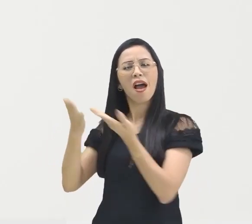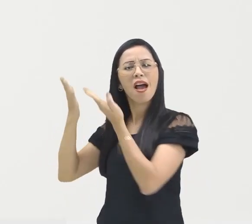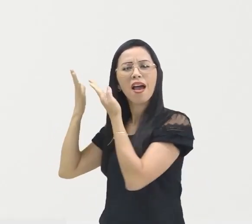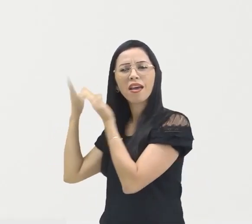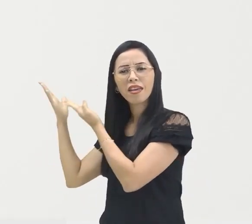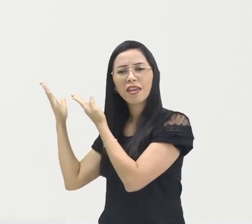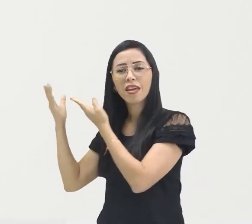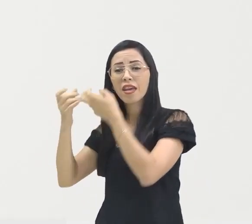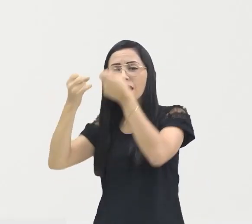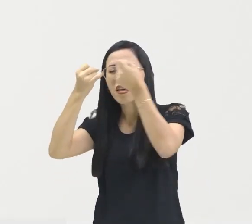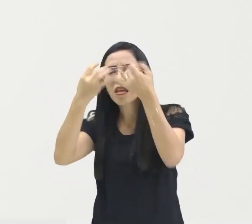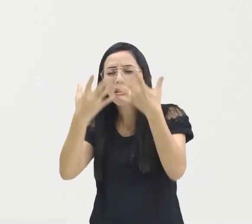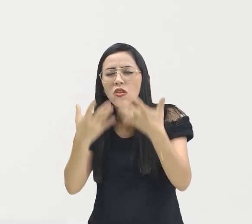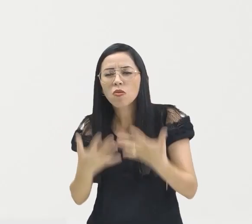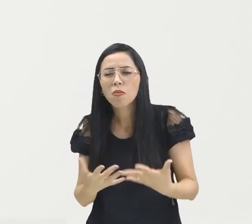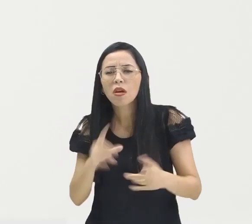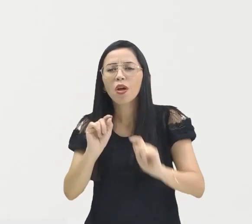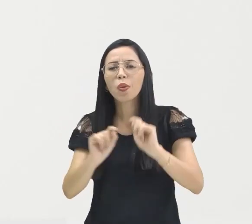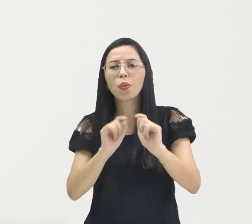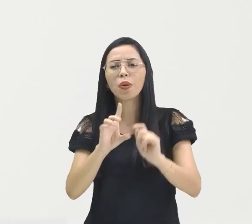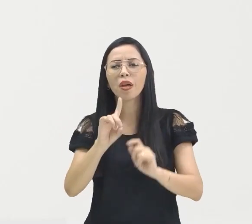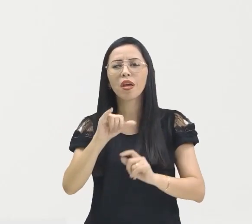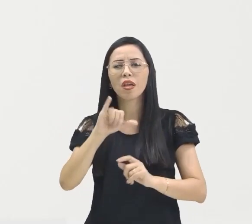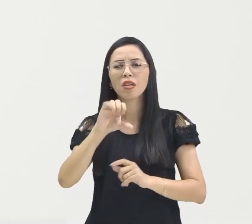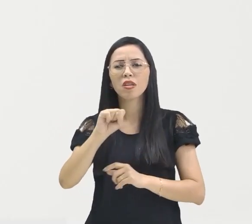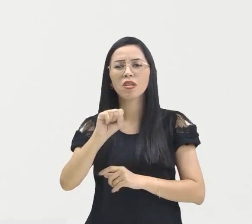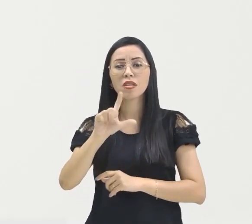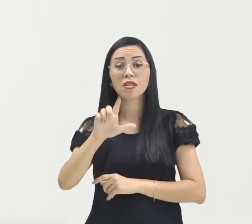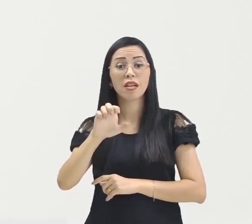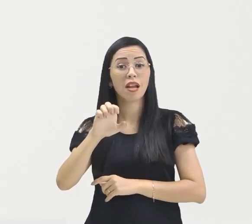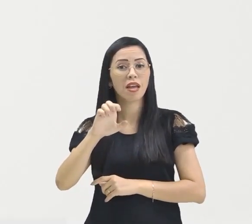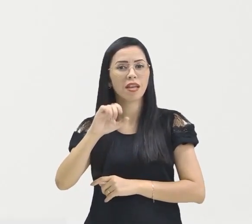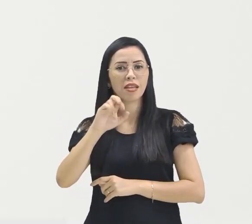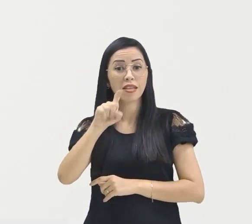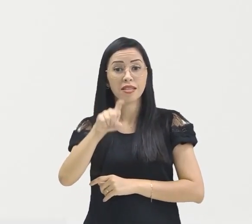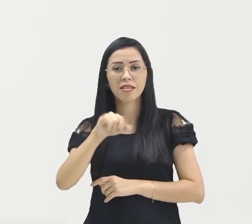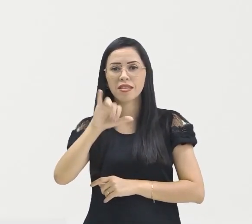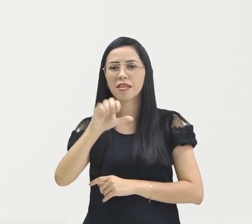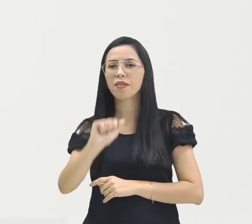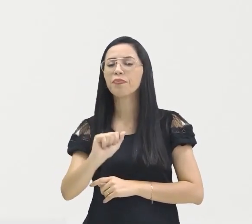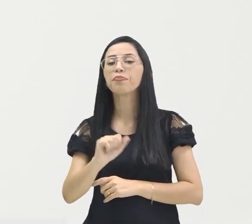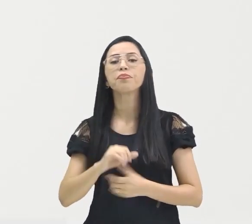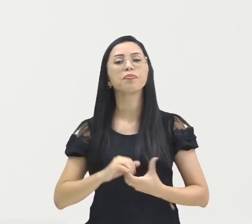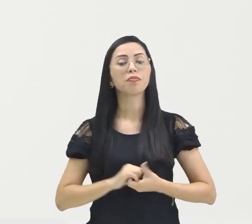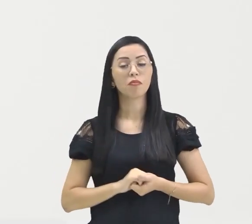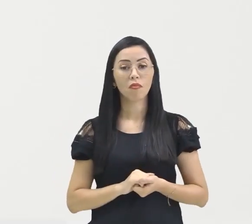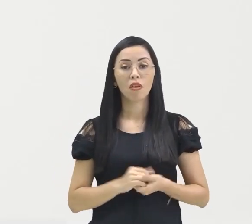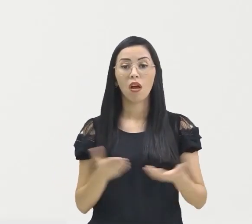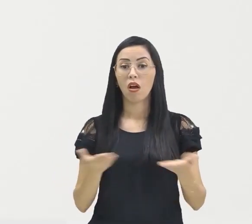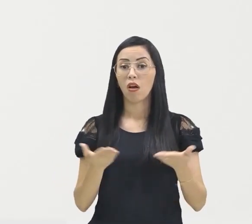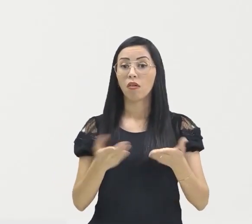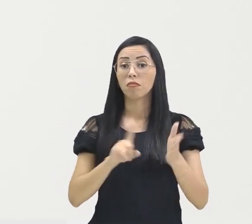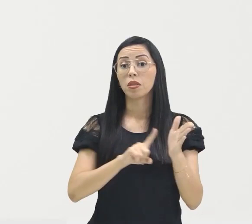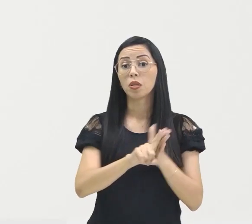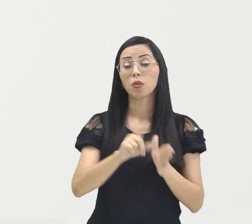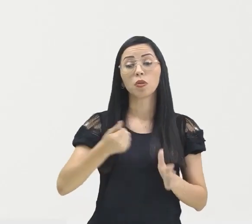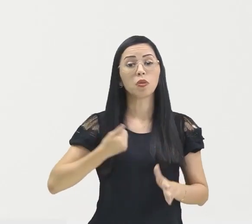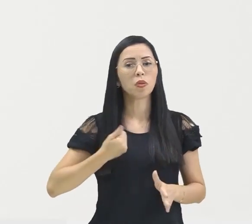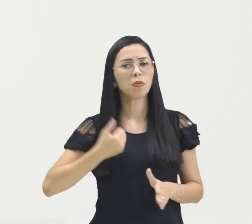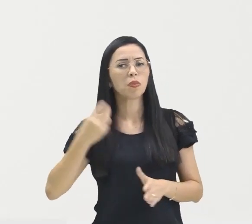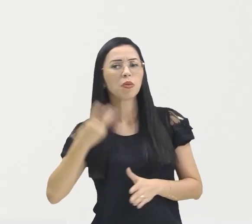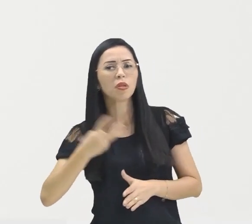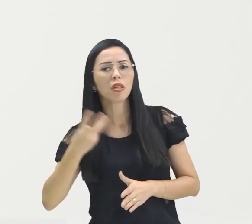é dislexia? É isso. Espero que todos tenham acertado. Terceira, a estrutura do